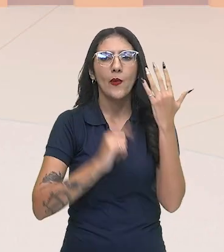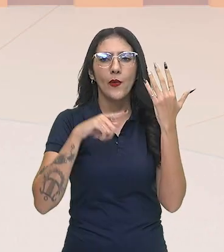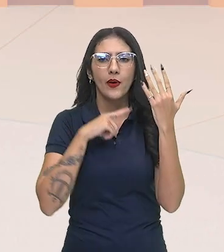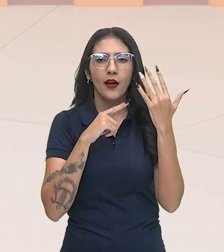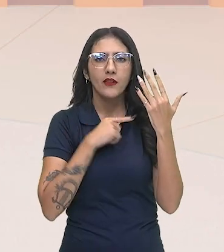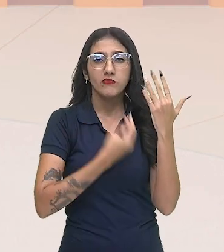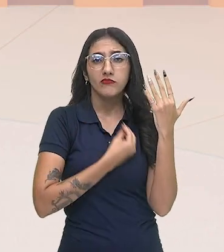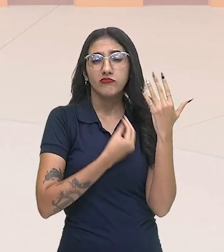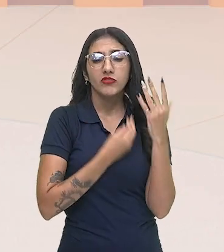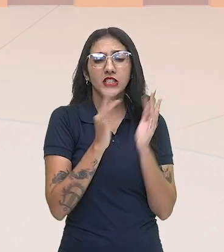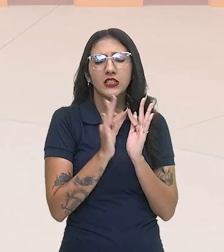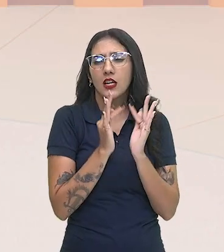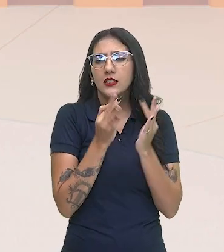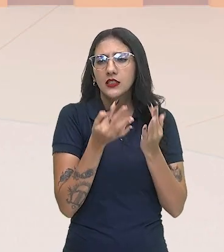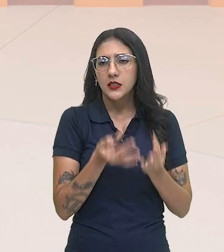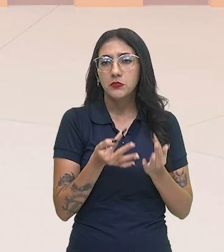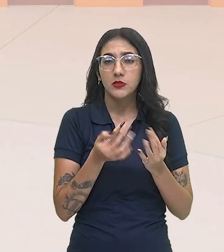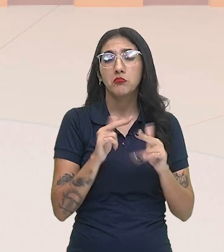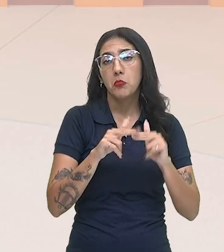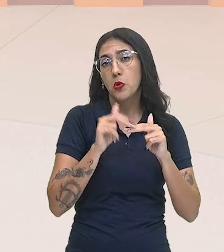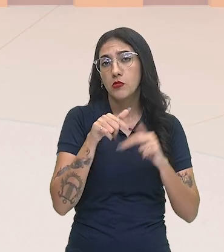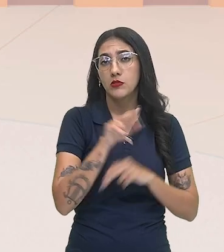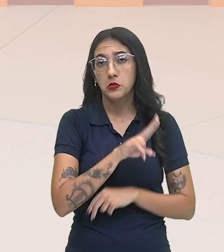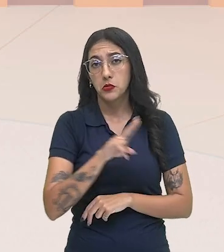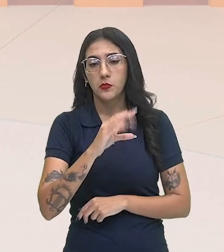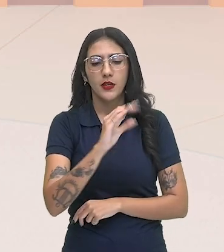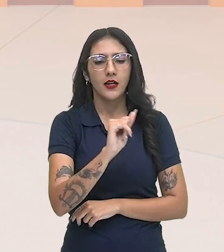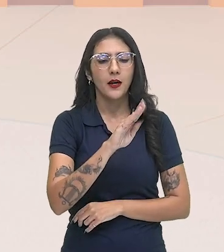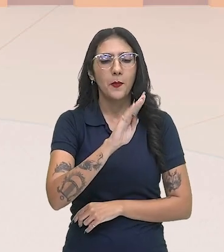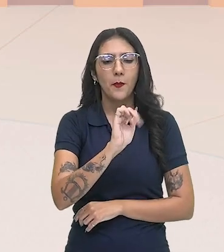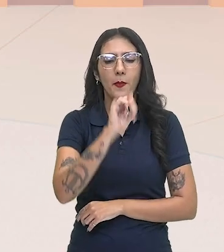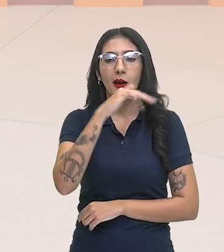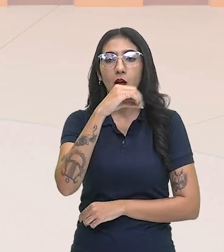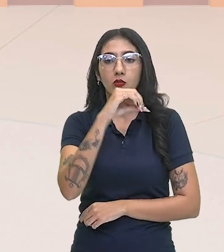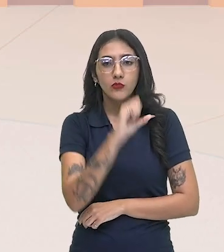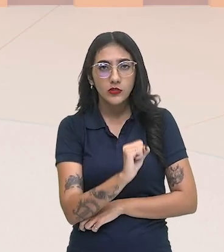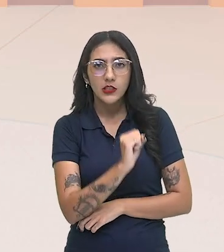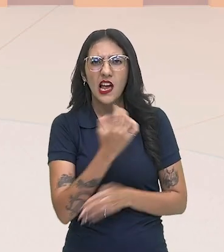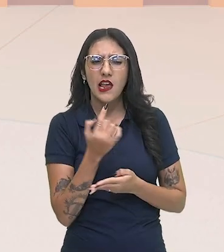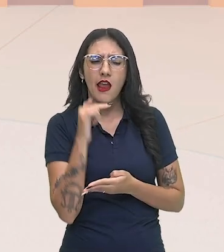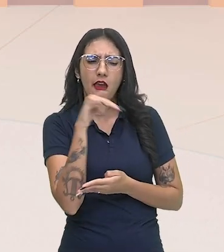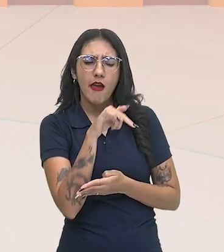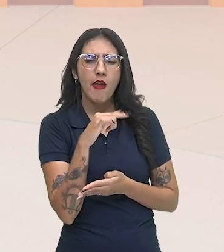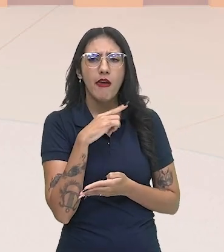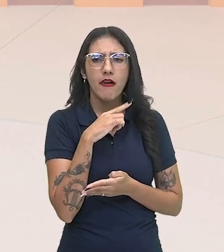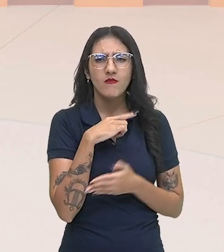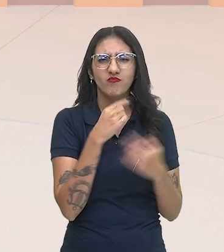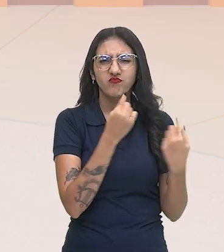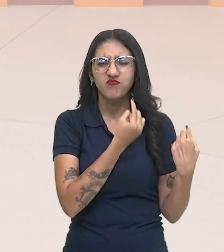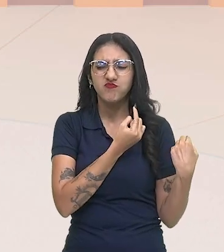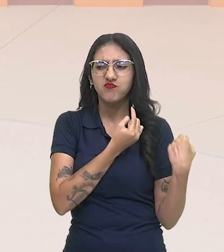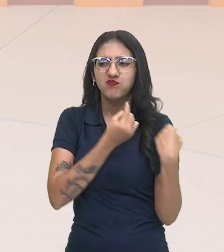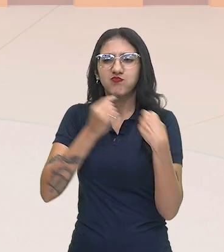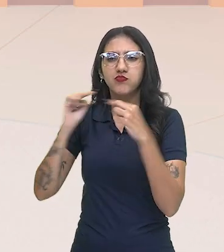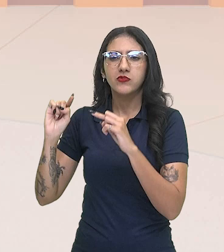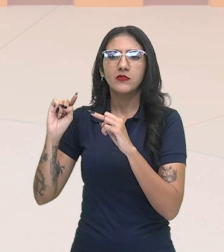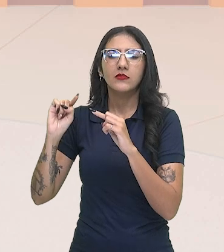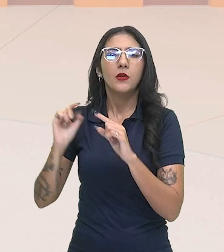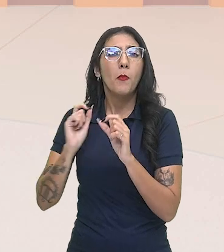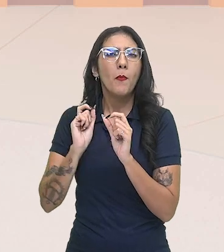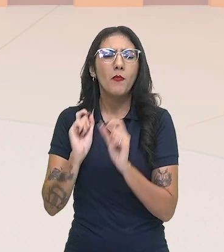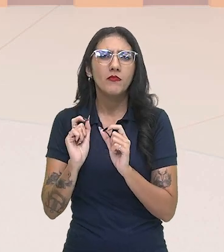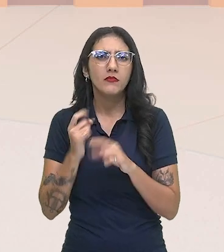beira dos rios e eram chamados de cabanos, e que se revoltaram diante da situação de